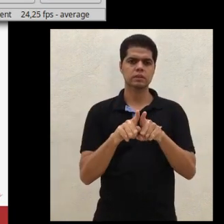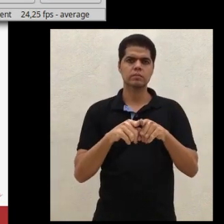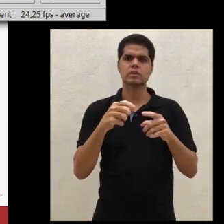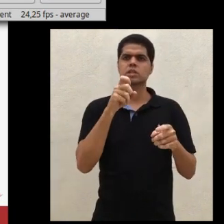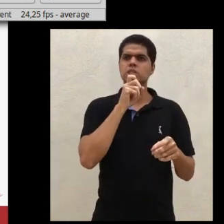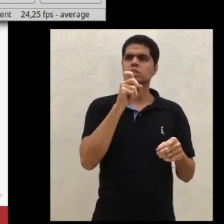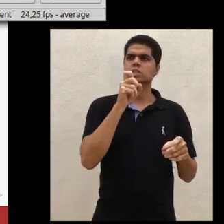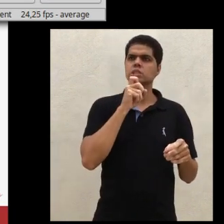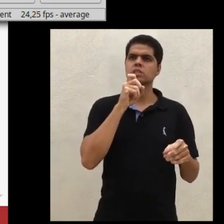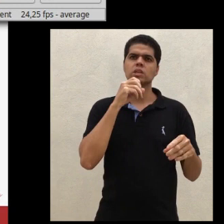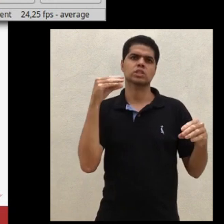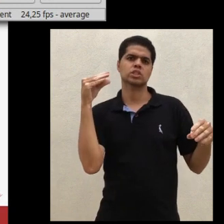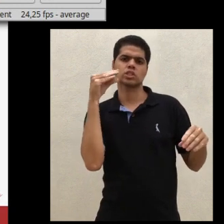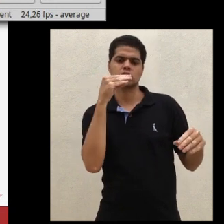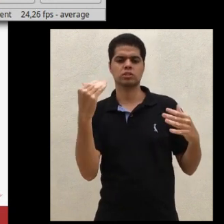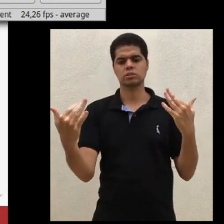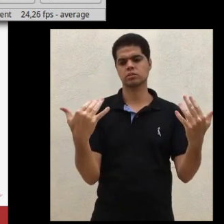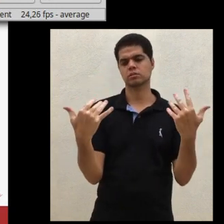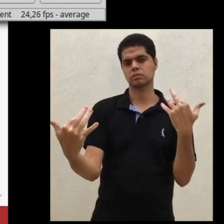de